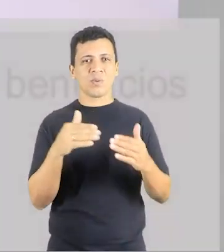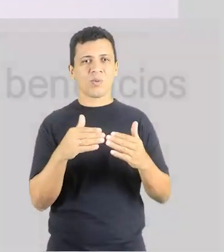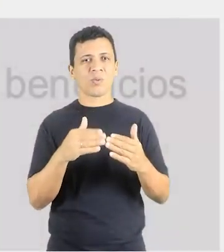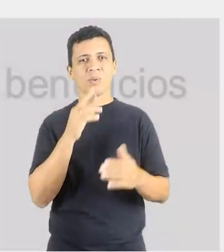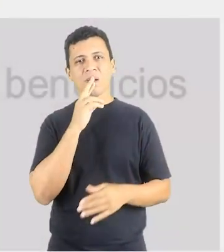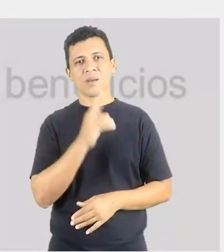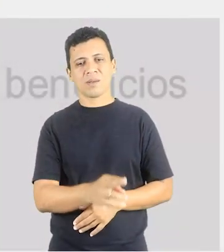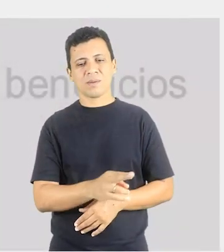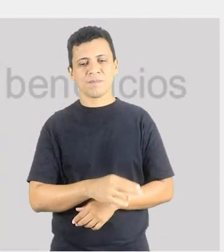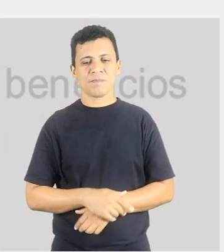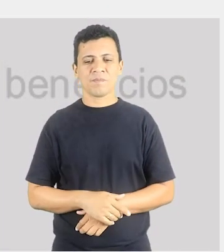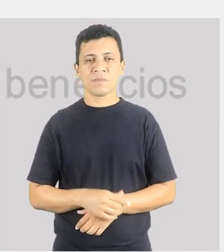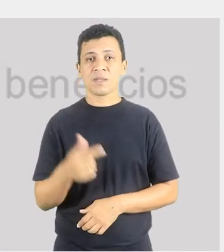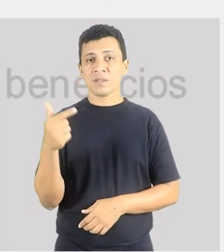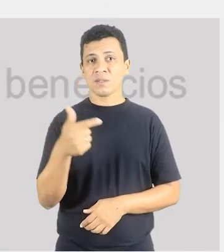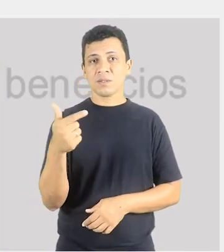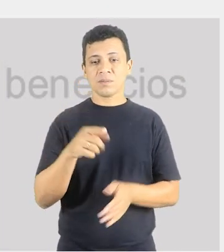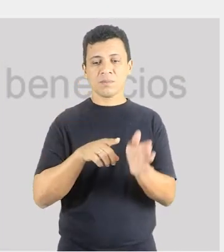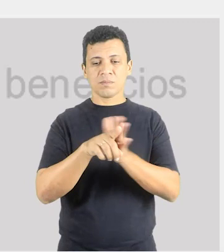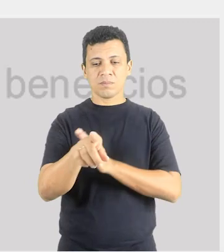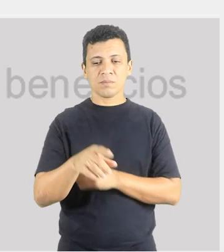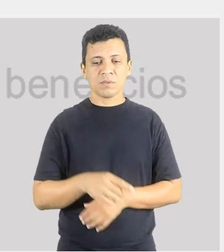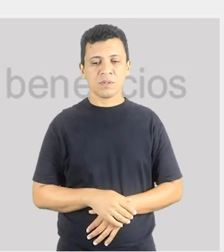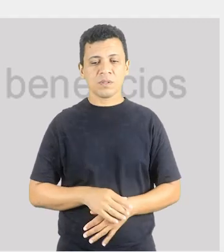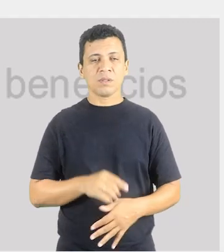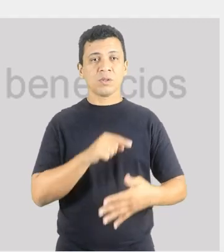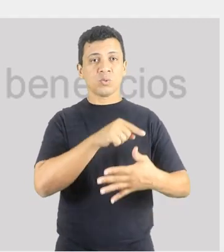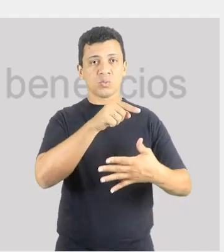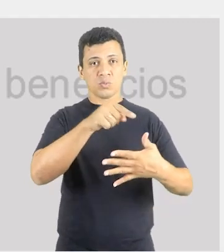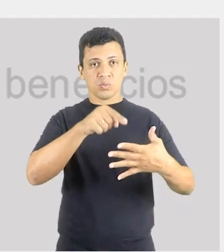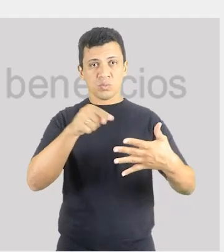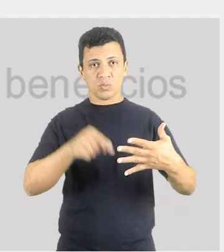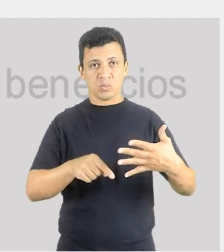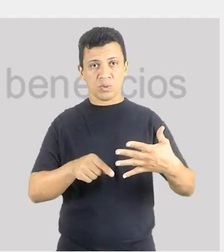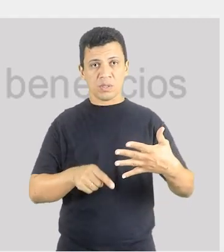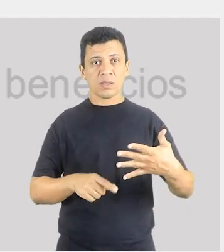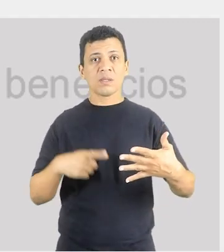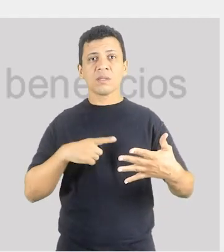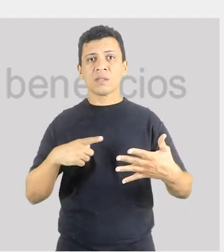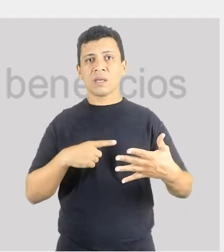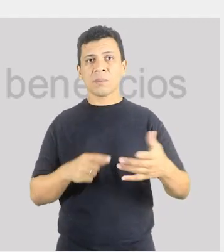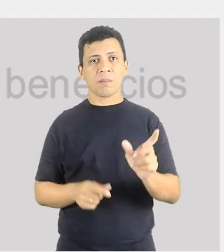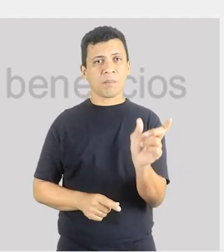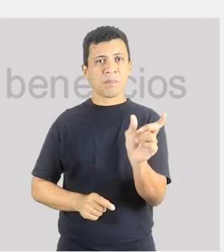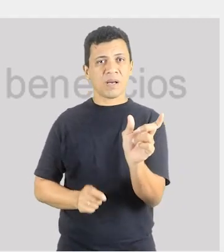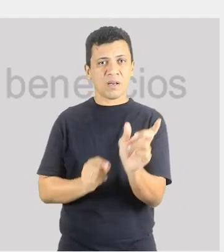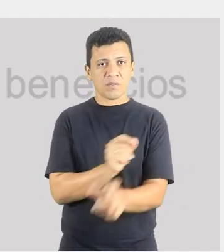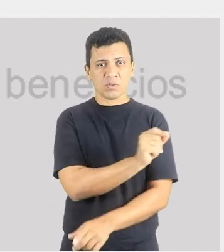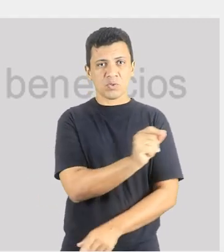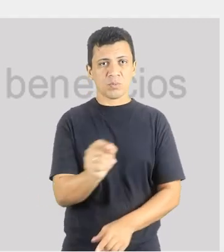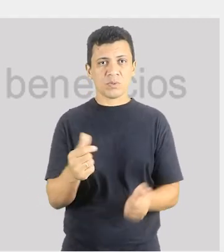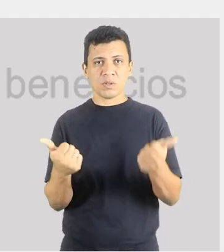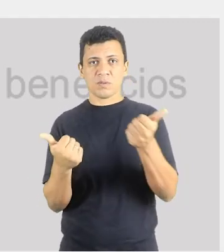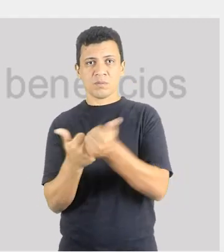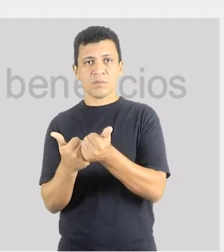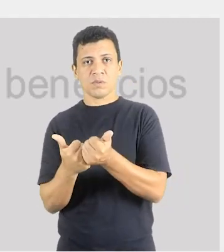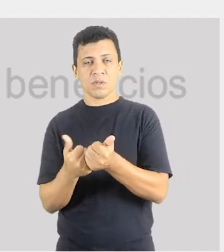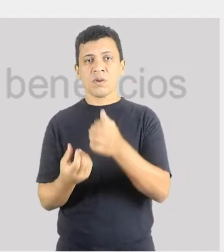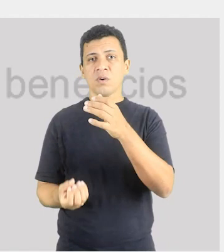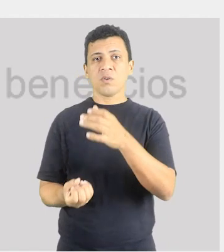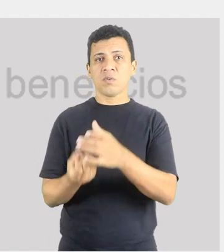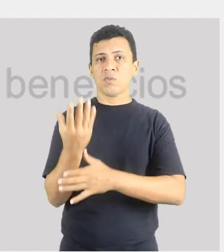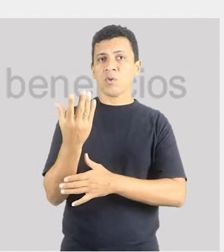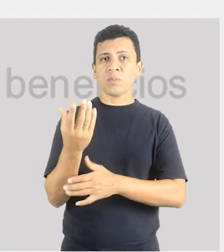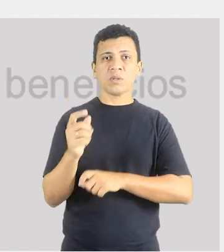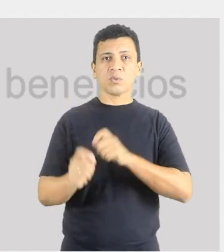questão dois ele diz o seguinte em todas as opções abaixo o termo sublinhado foi substituído por um outro formando com